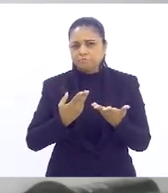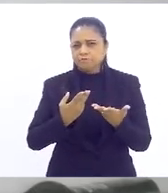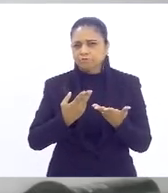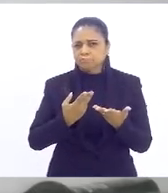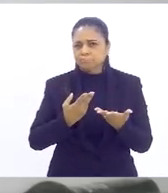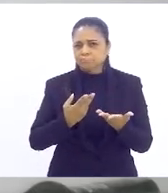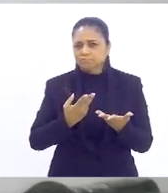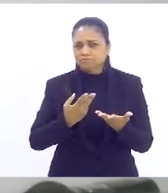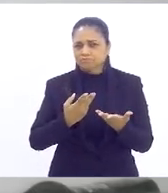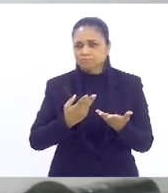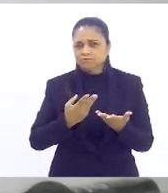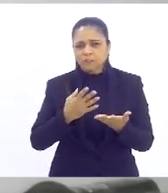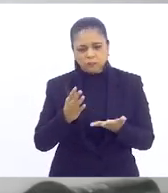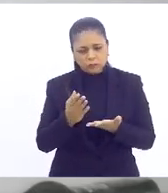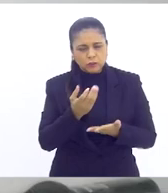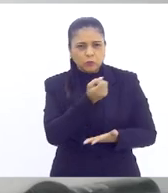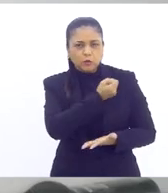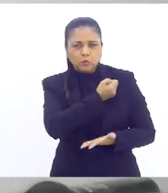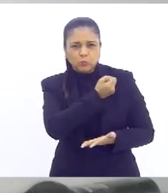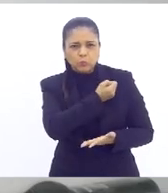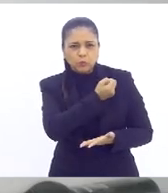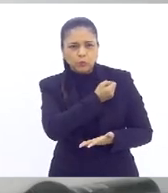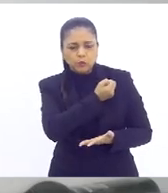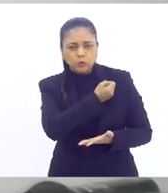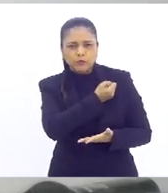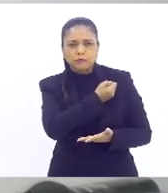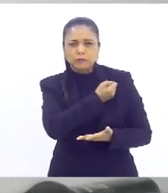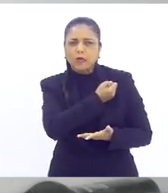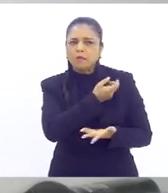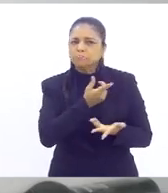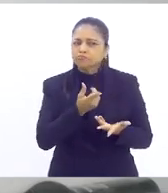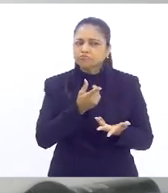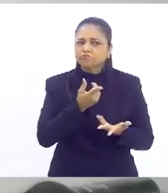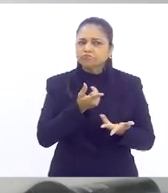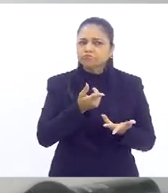já vem à tona de muita força